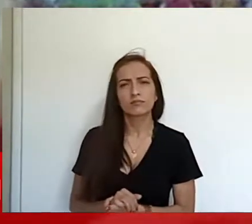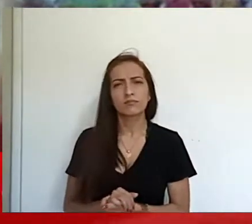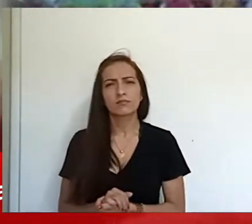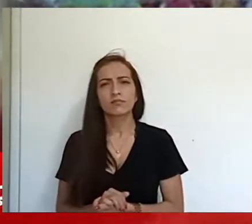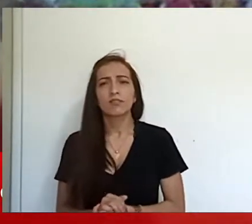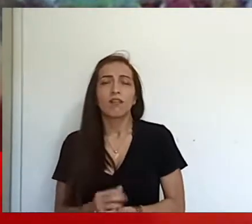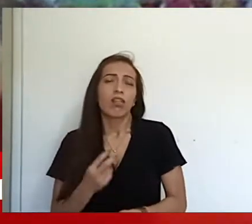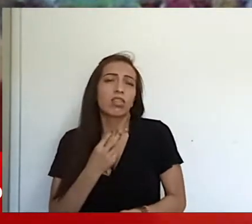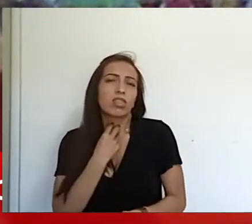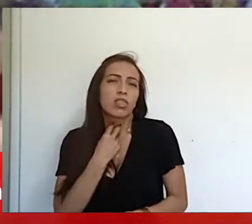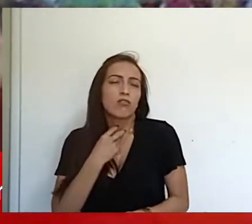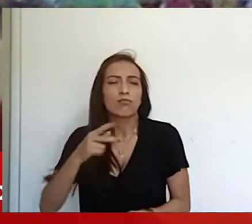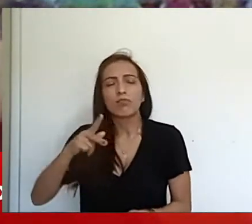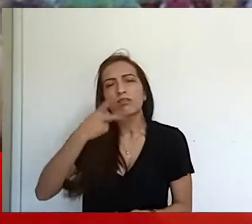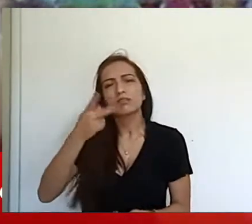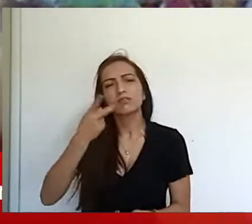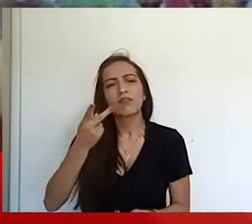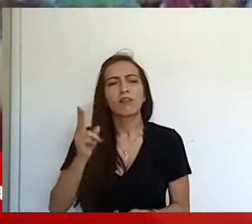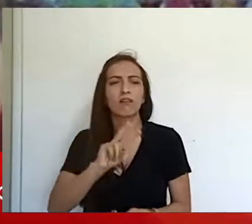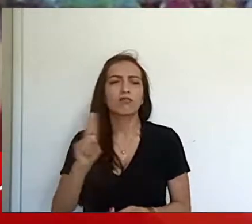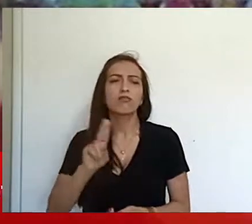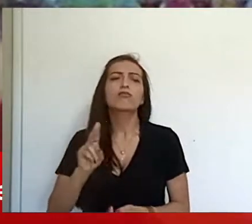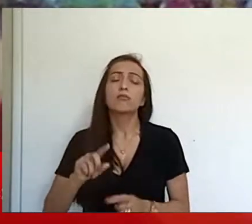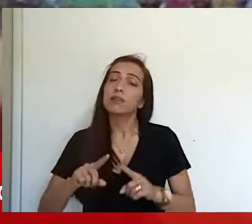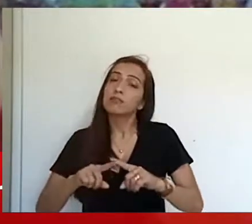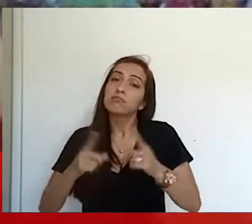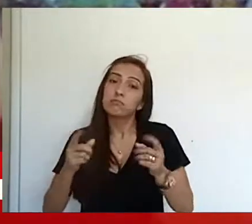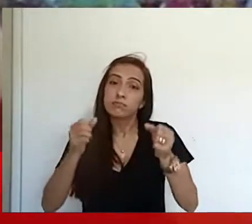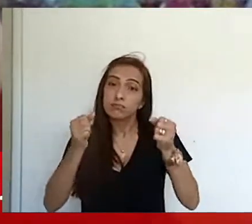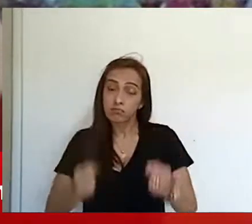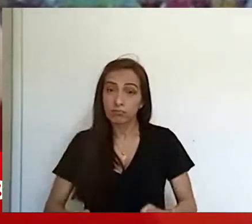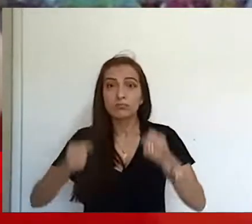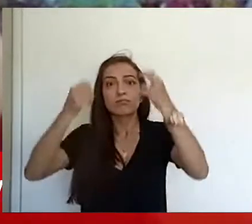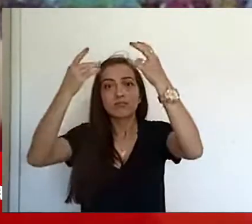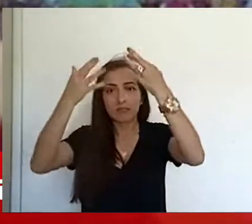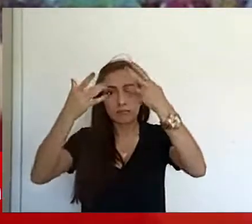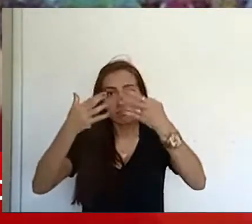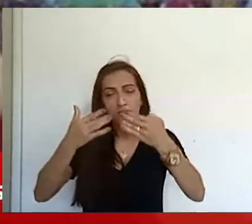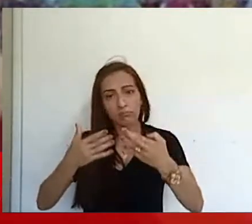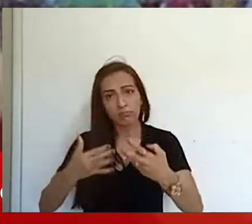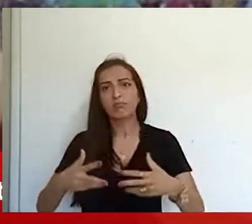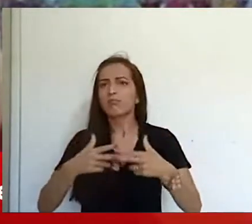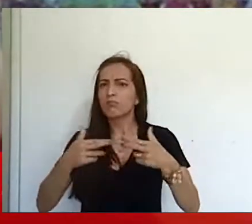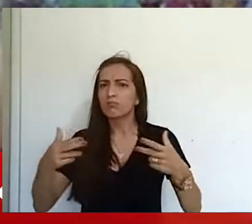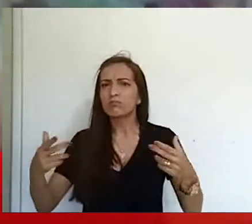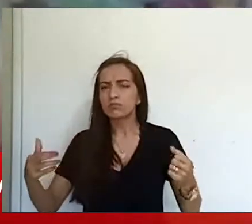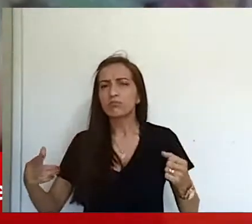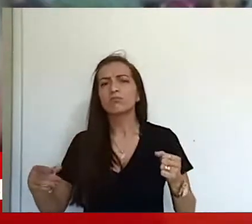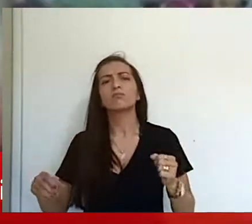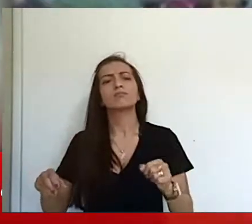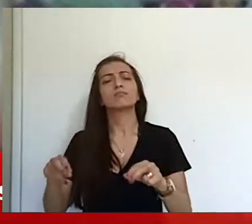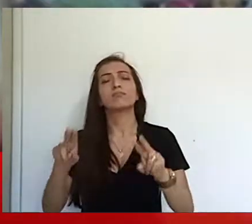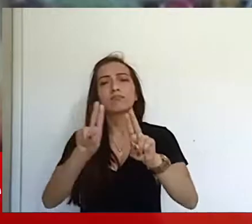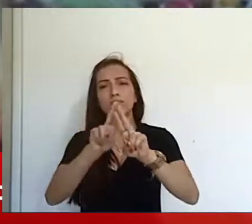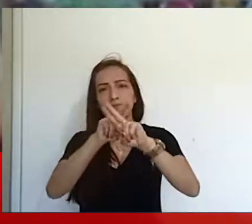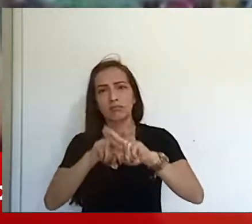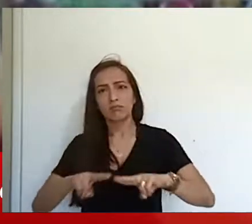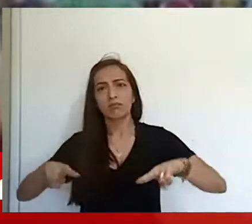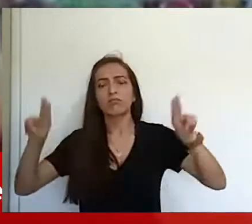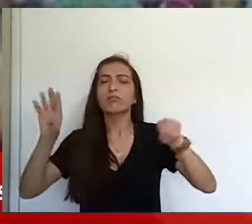nome delas, mas posso dizer o que elas fazem. Uma boa parte das universidades, dos cursos em Educação do Campo, acho que todos